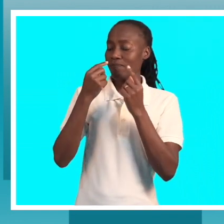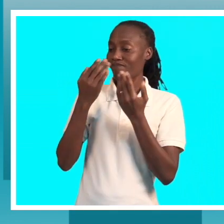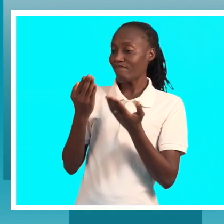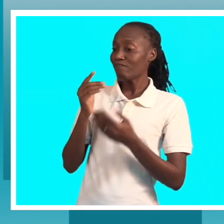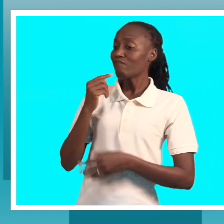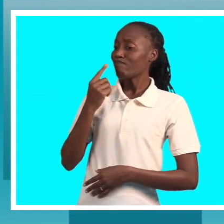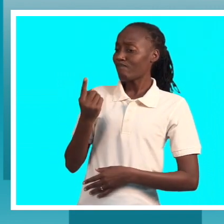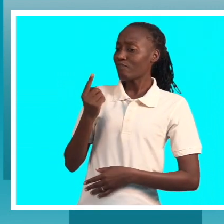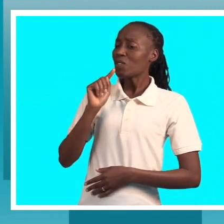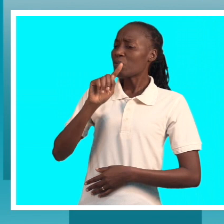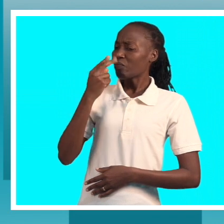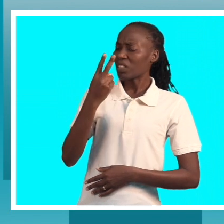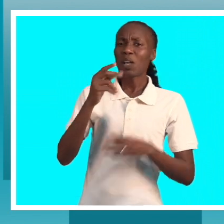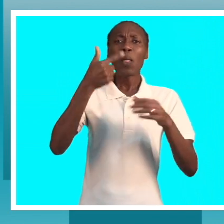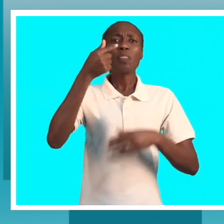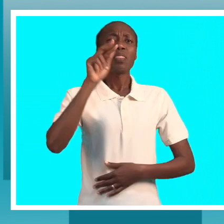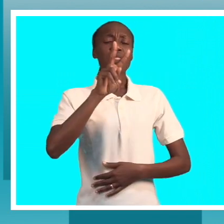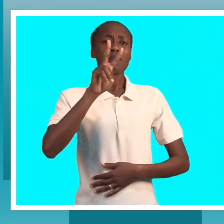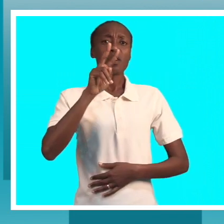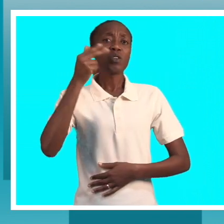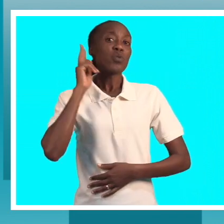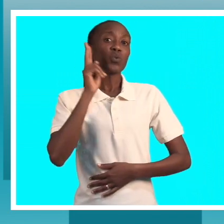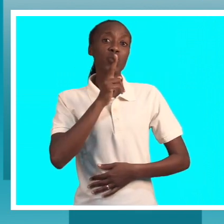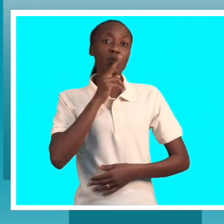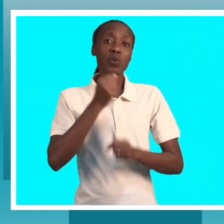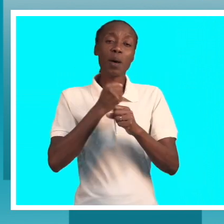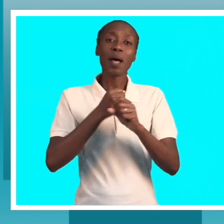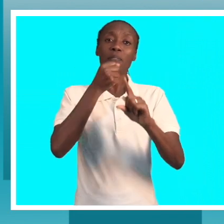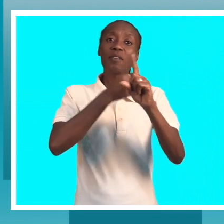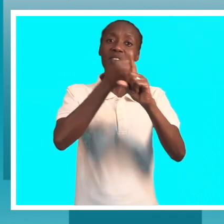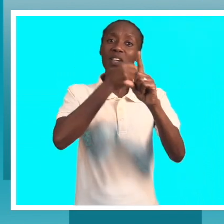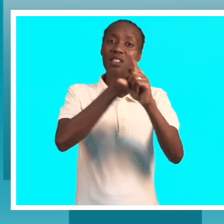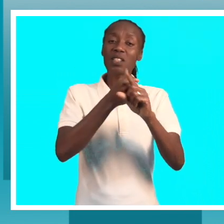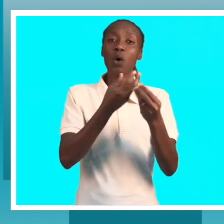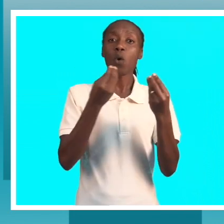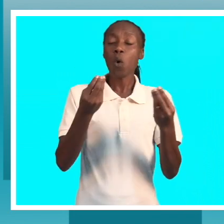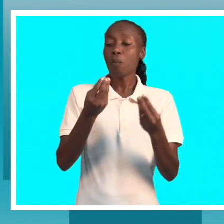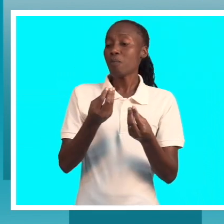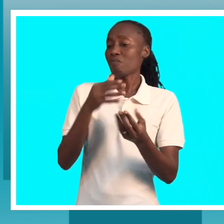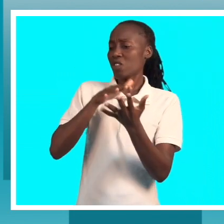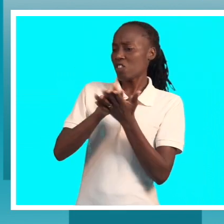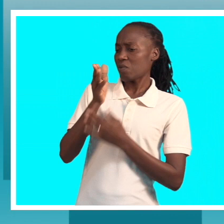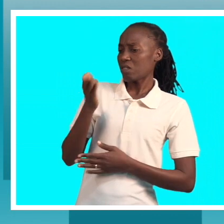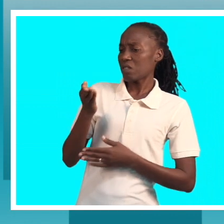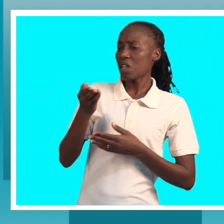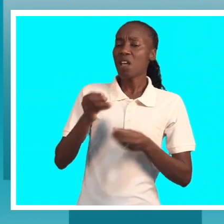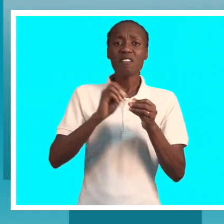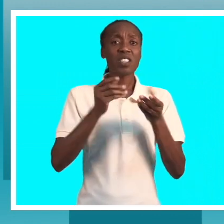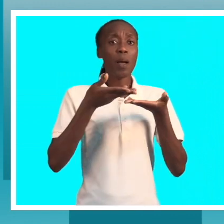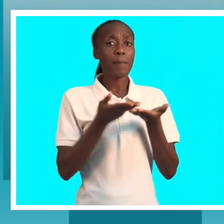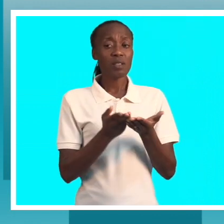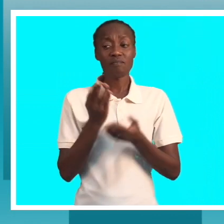advocacia que tem feito a TV Surdo em prol das pessoas com deficiência, na explicação que teve na apresentação, acha que de alguma forma